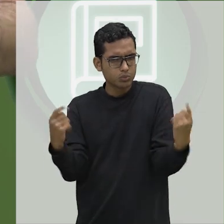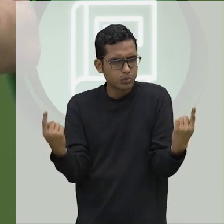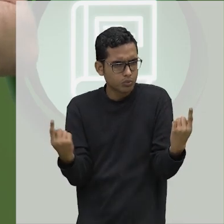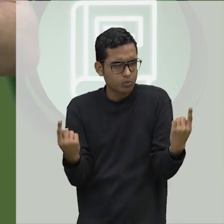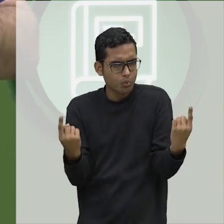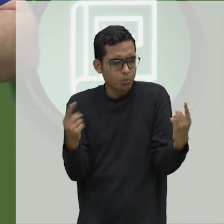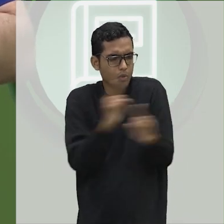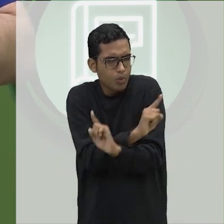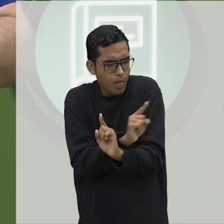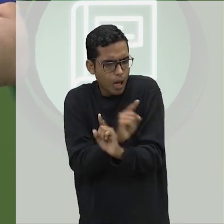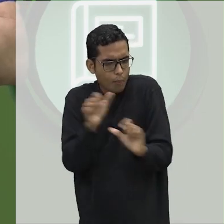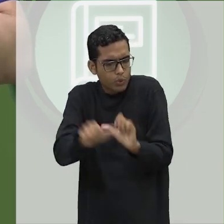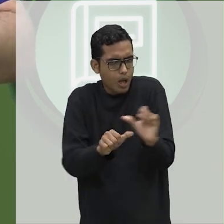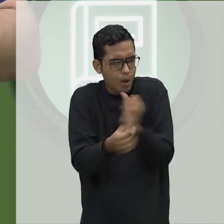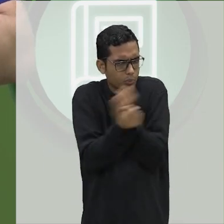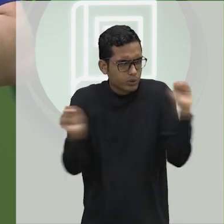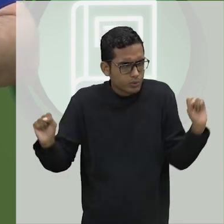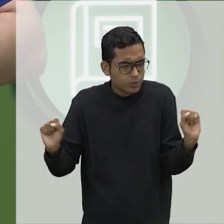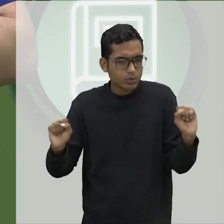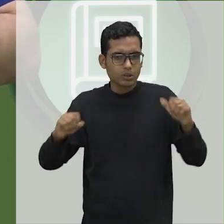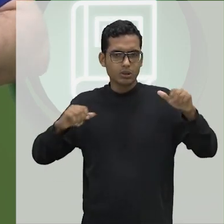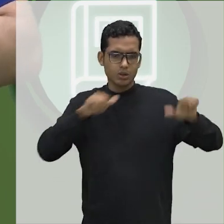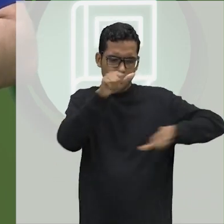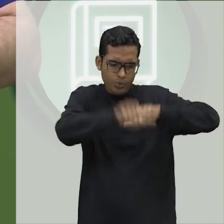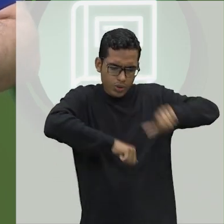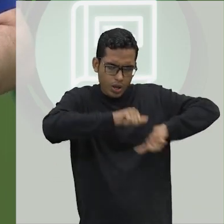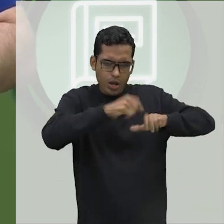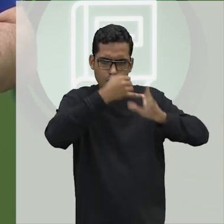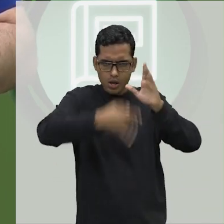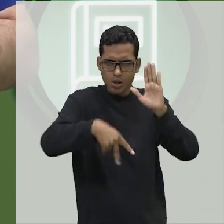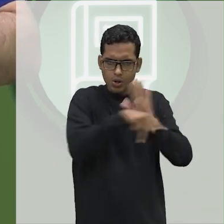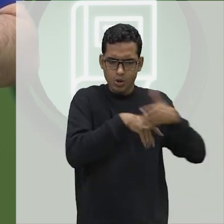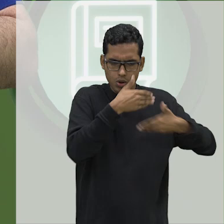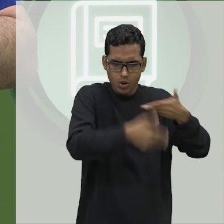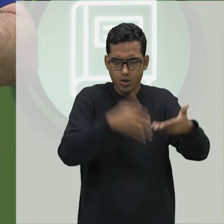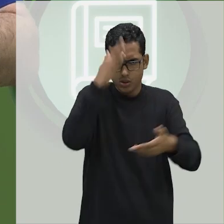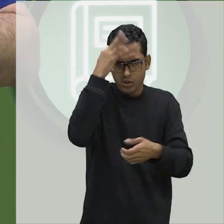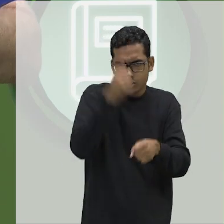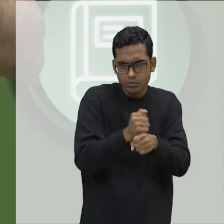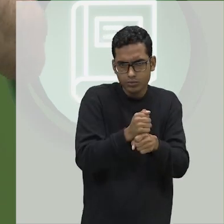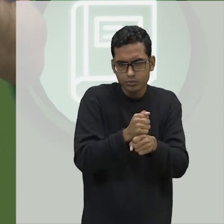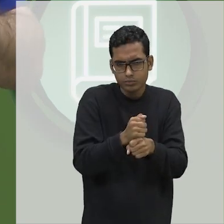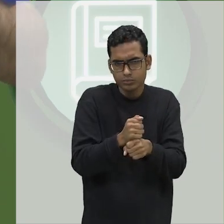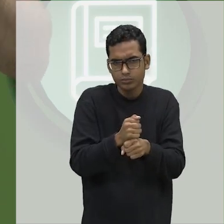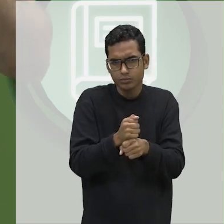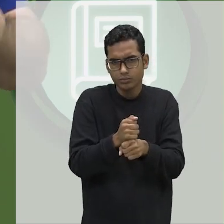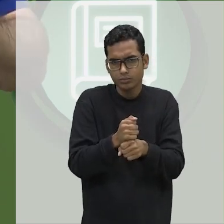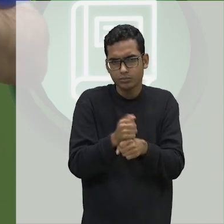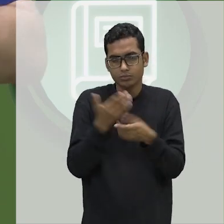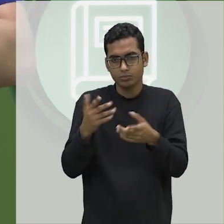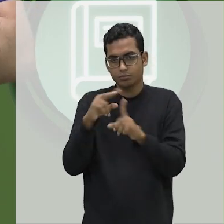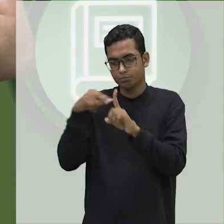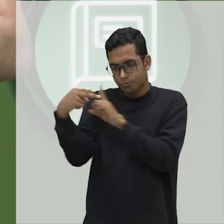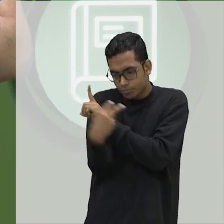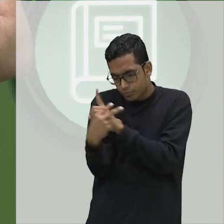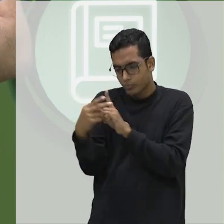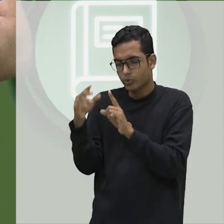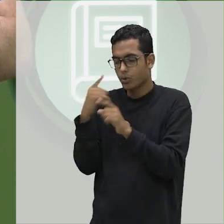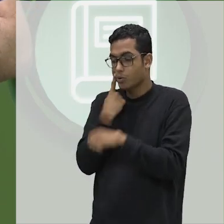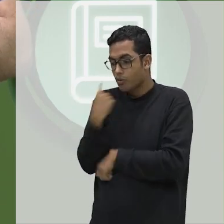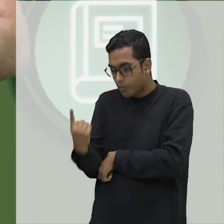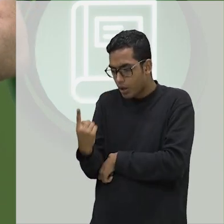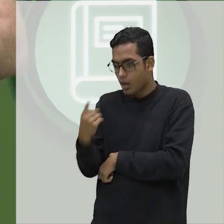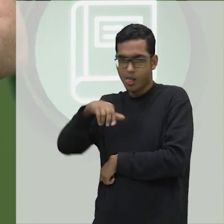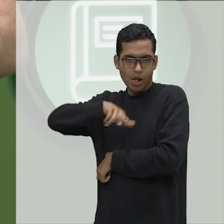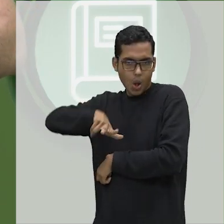A reversibilidade é uma característica dos nossos processos físicos? Do ponto de vista macroscópico, não, né? Do ponto